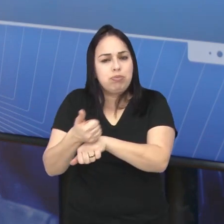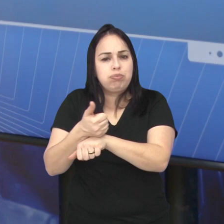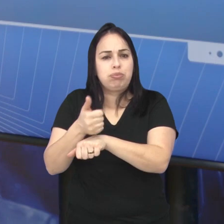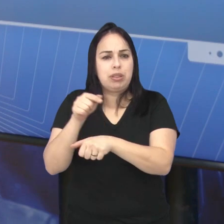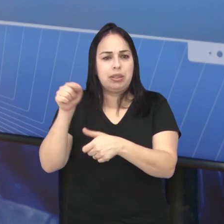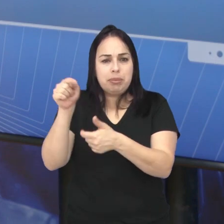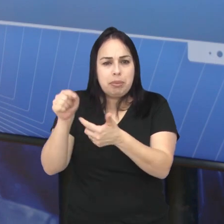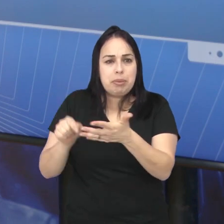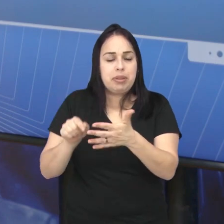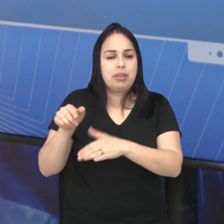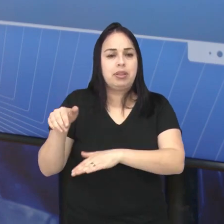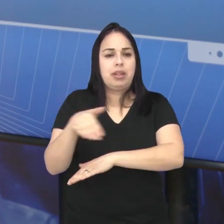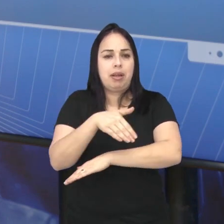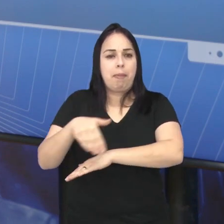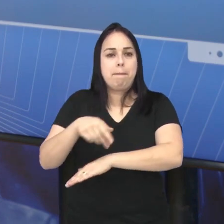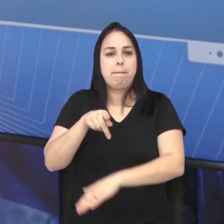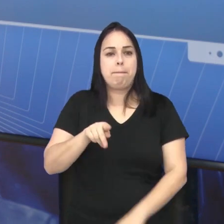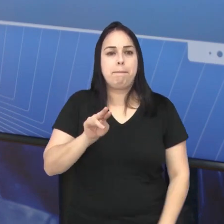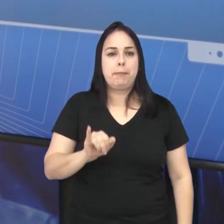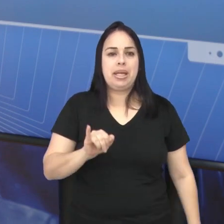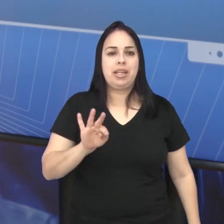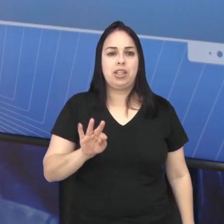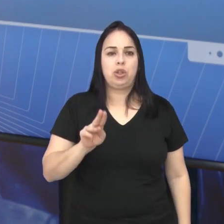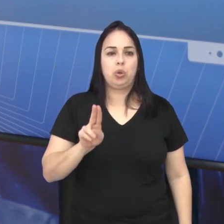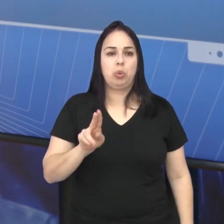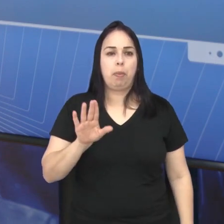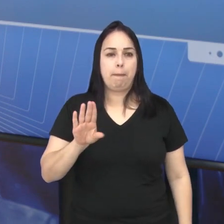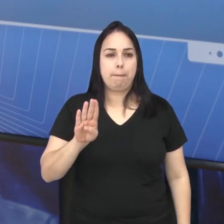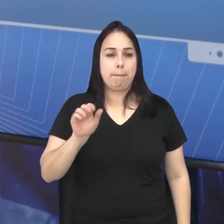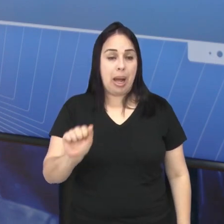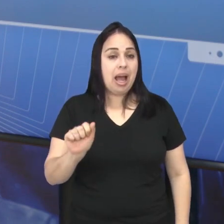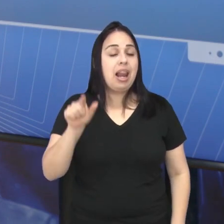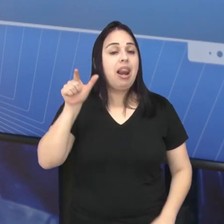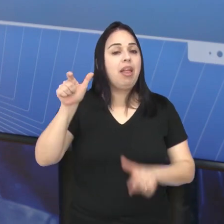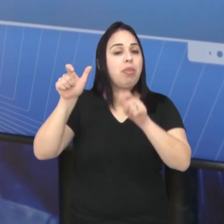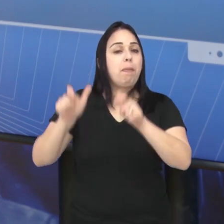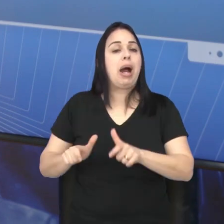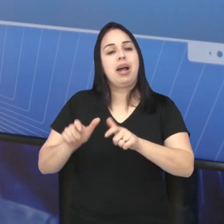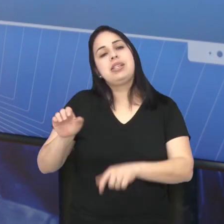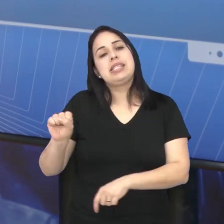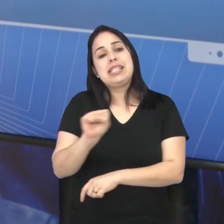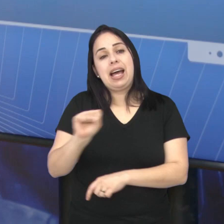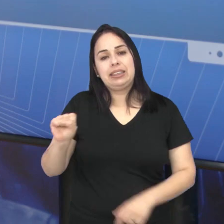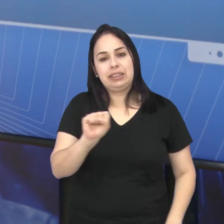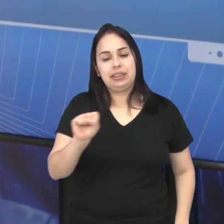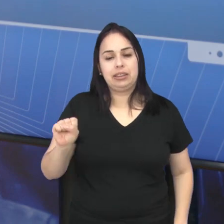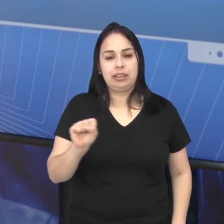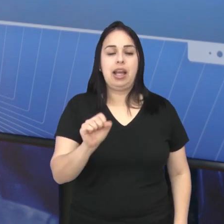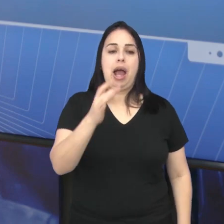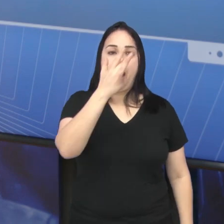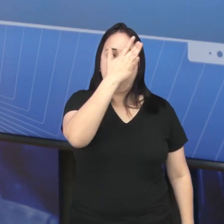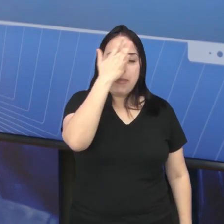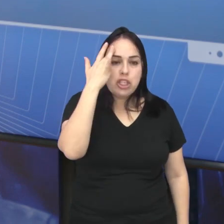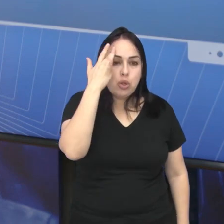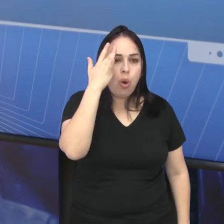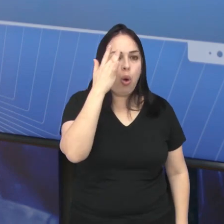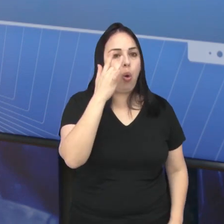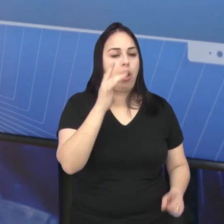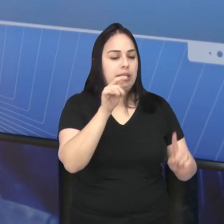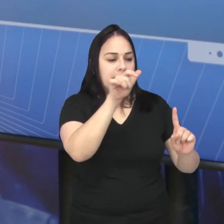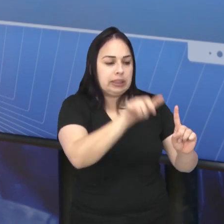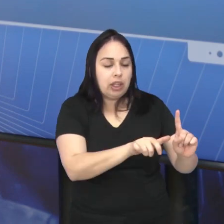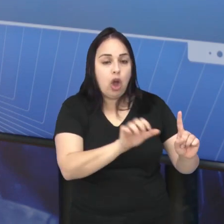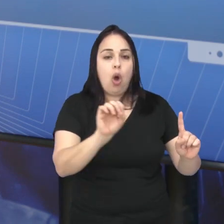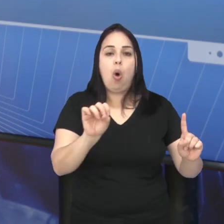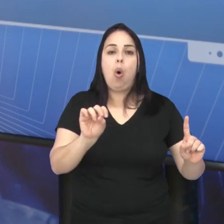que fica situado na Rua Pituba, número 100, no Jardim Satélite. Né? O munícipe ou familiar